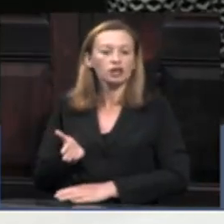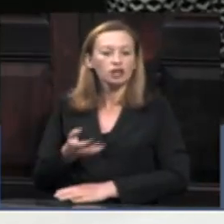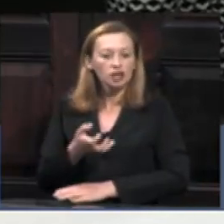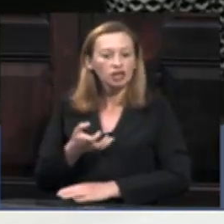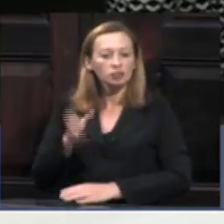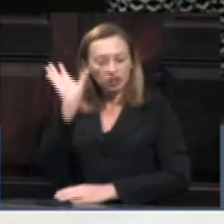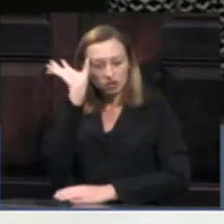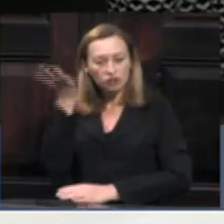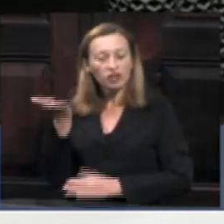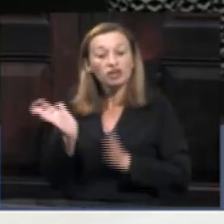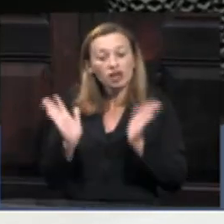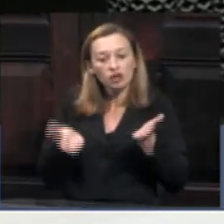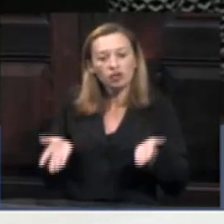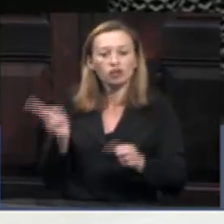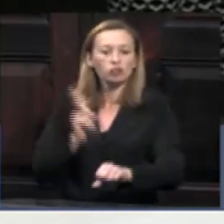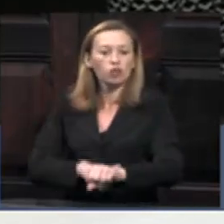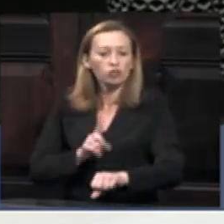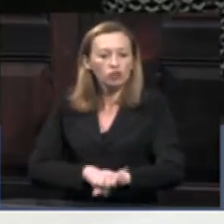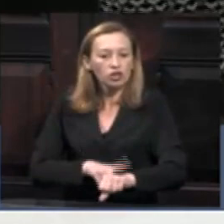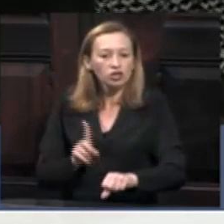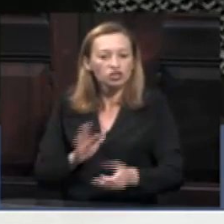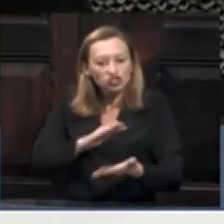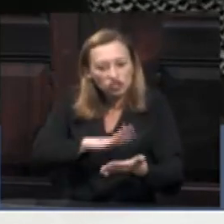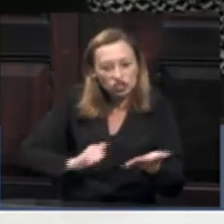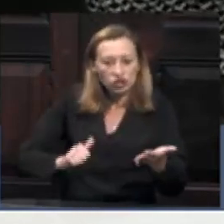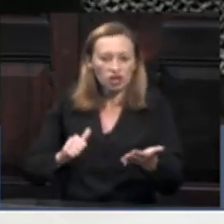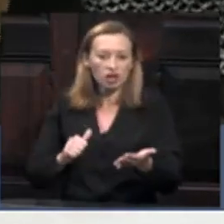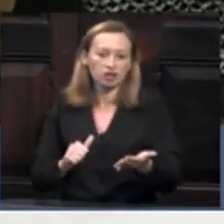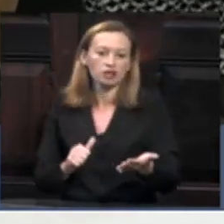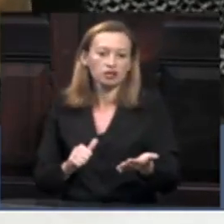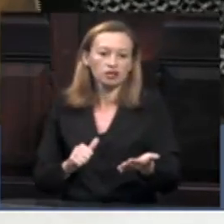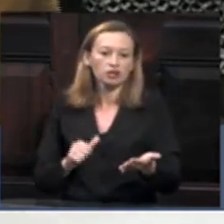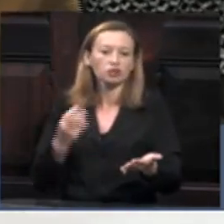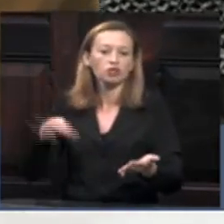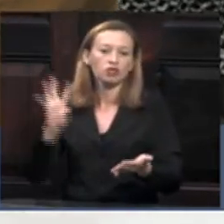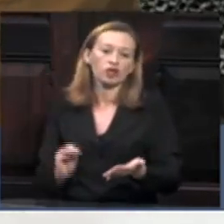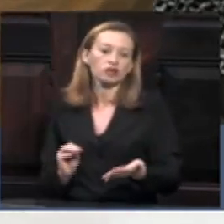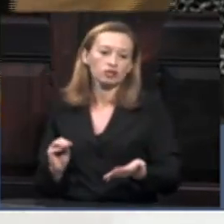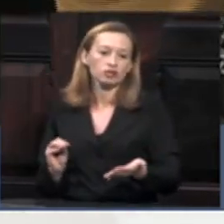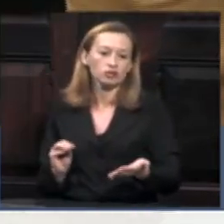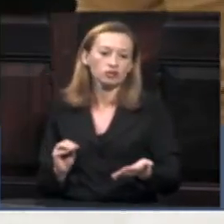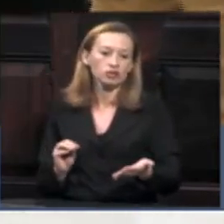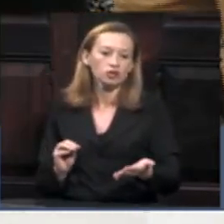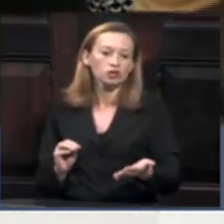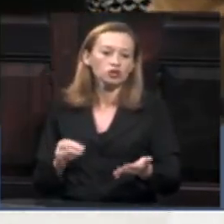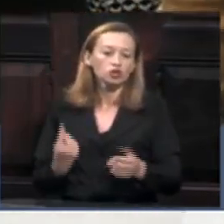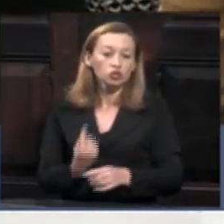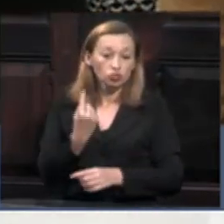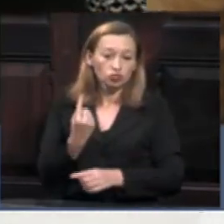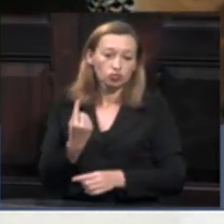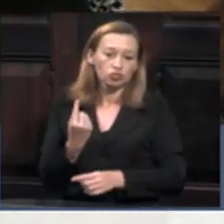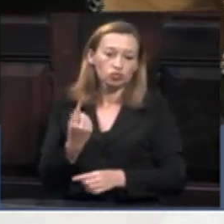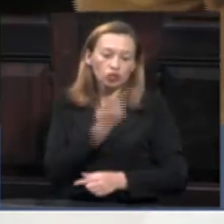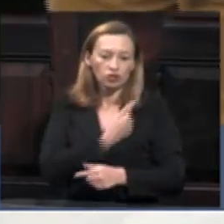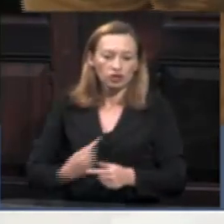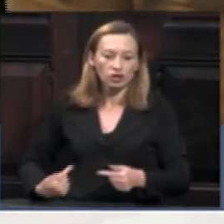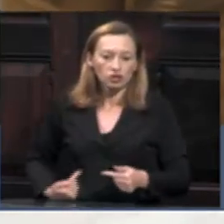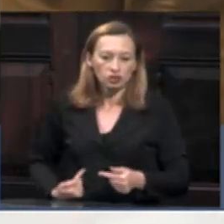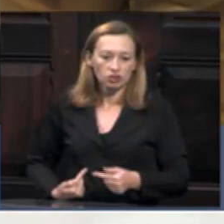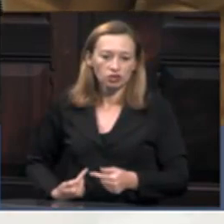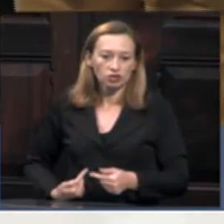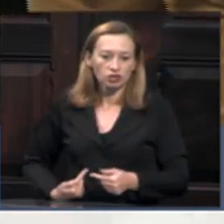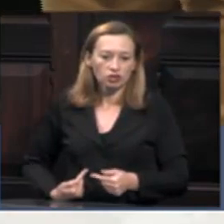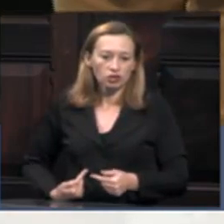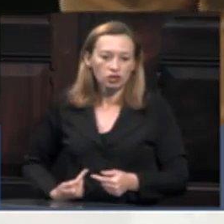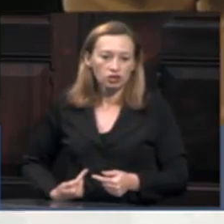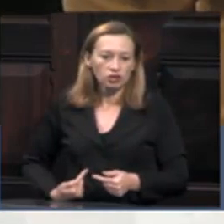e agora é o momento de derrubar o veto de um governador que está de